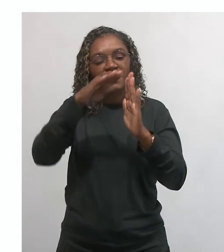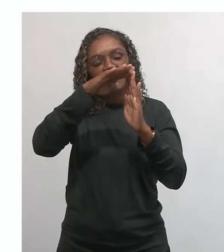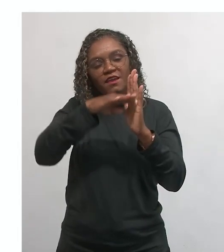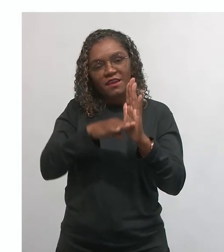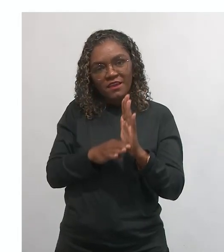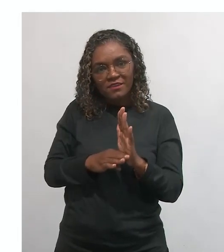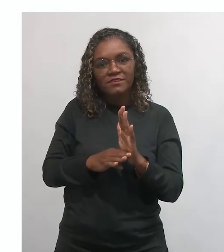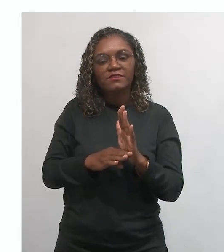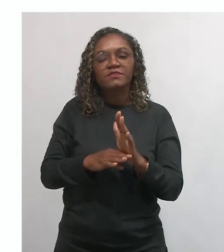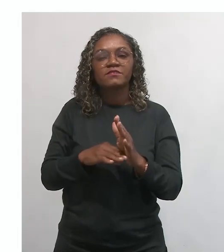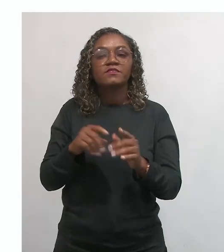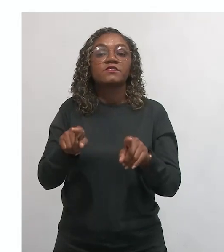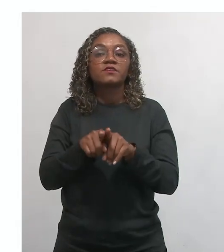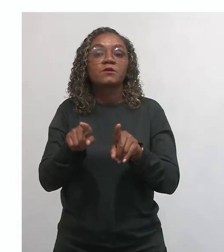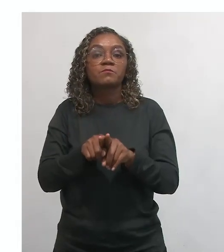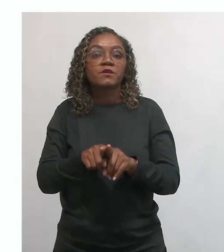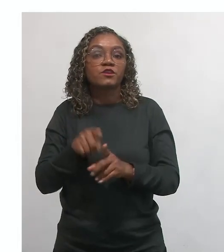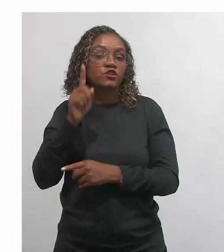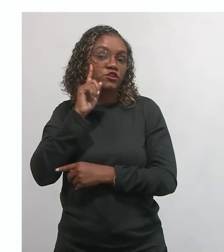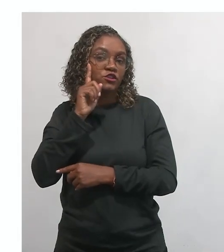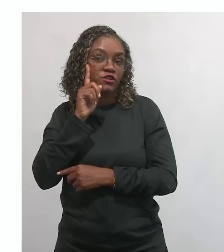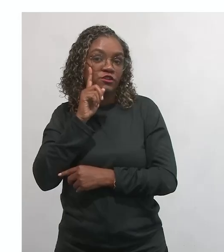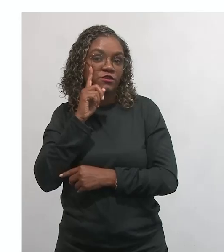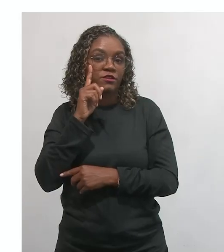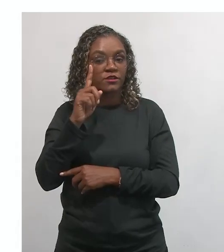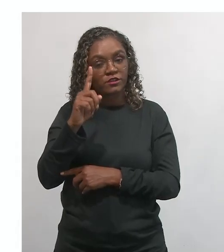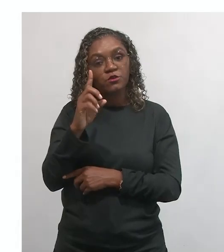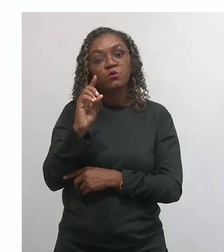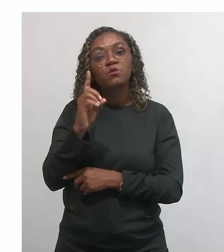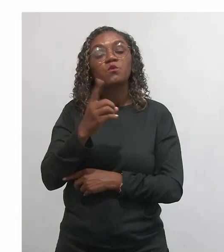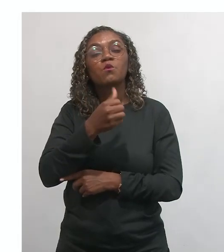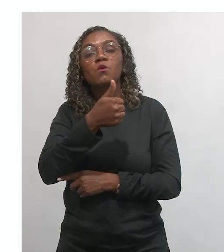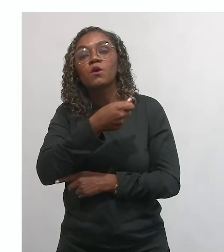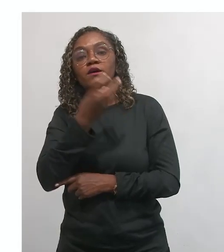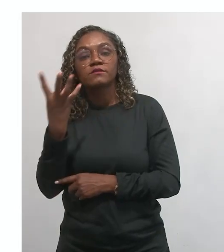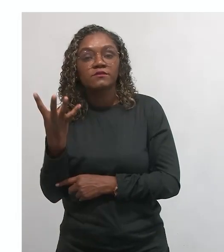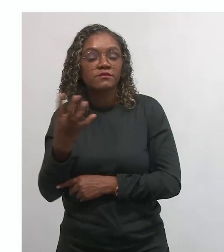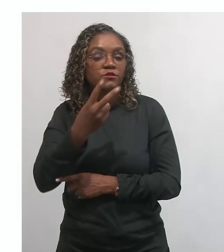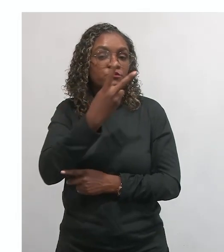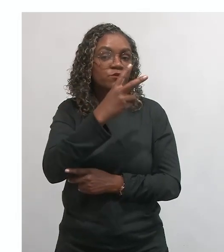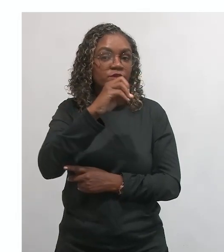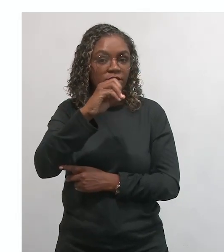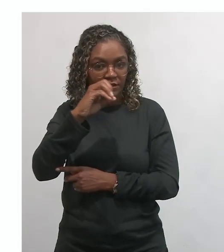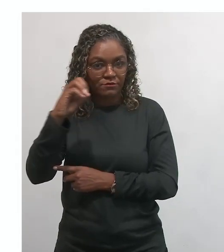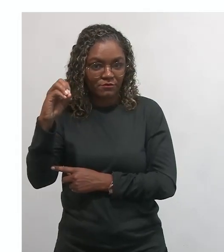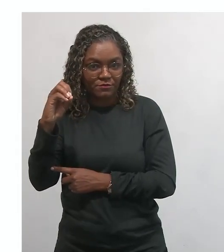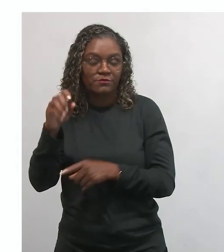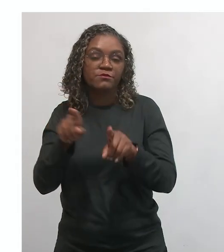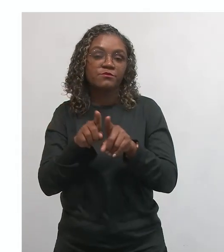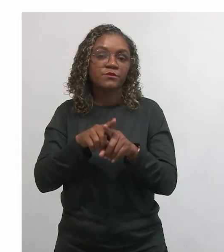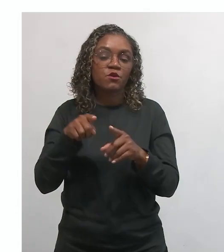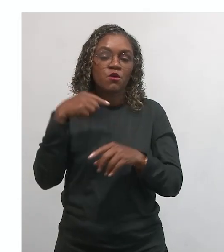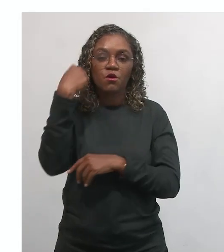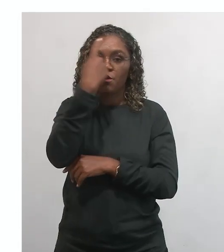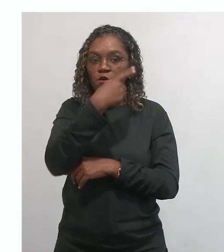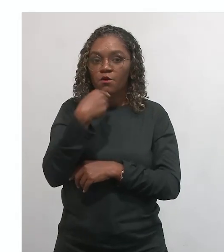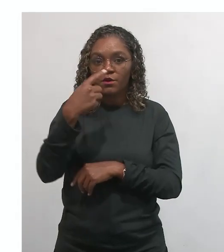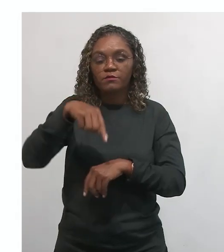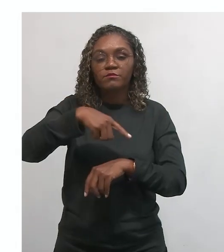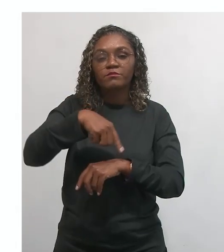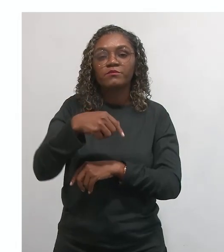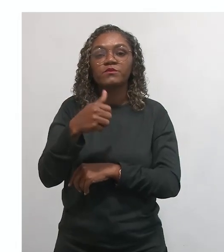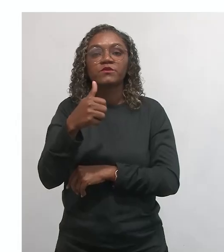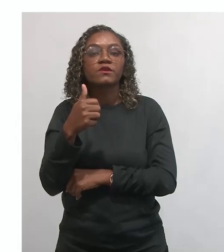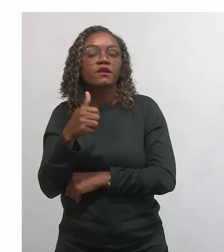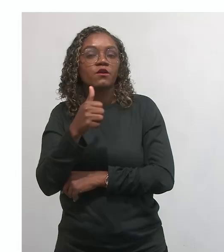determinado em 200 dias letivos e 800 horas. Para isso, nesse